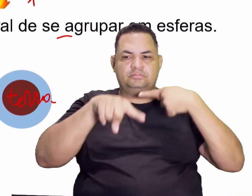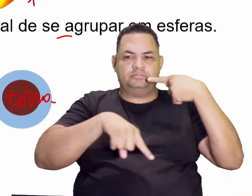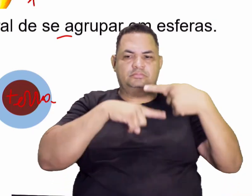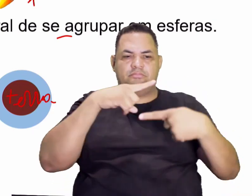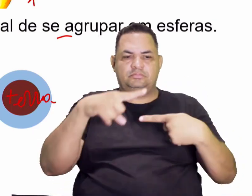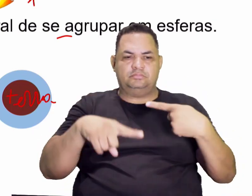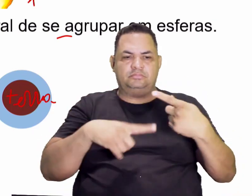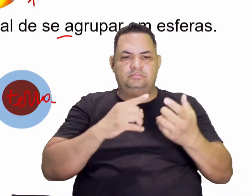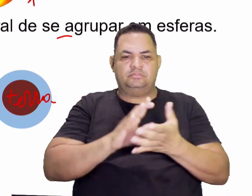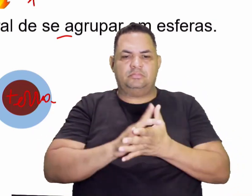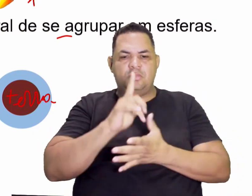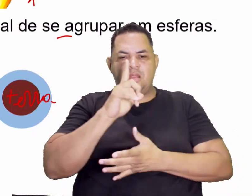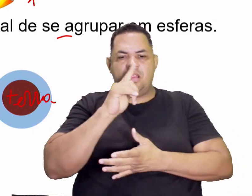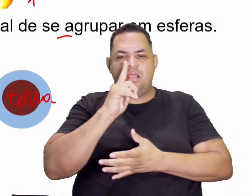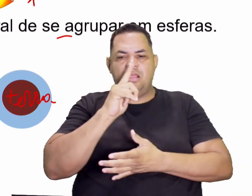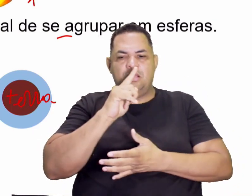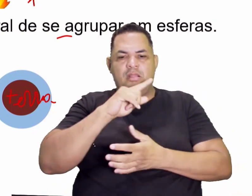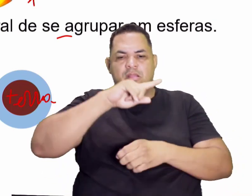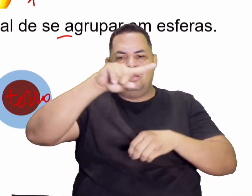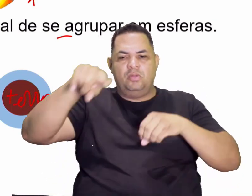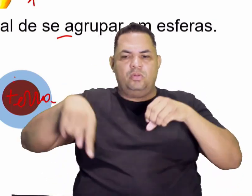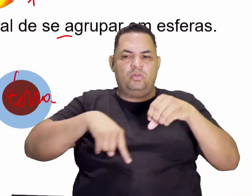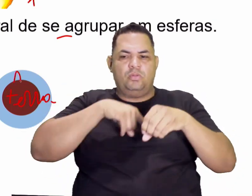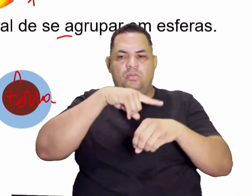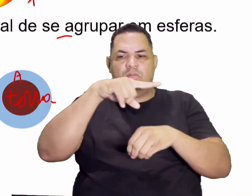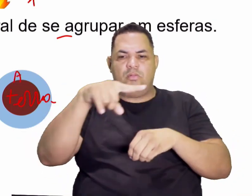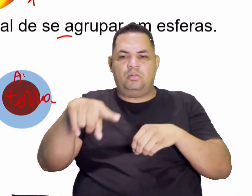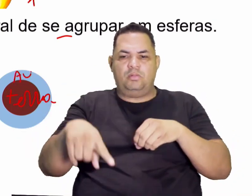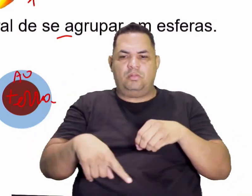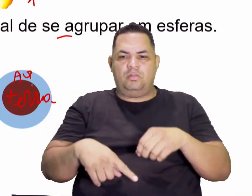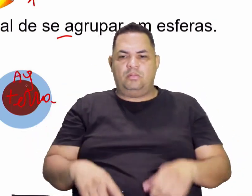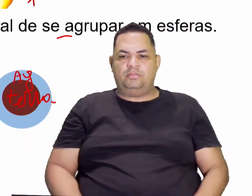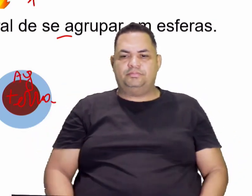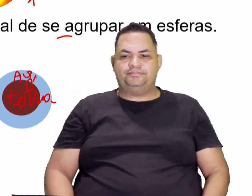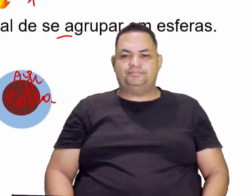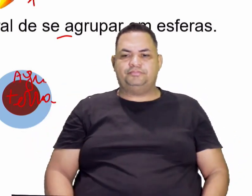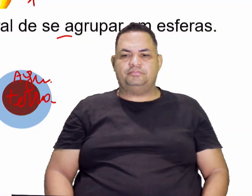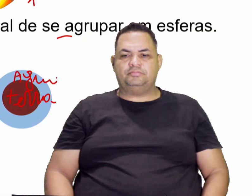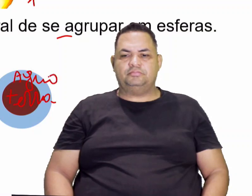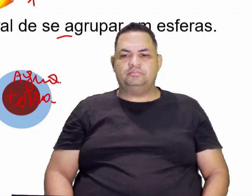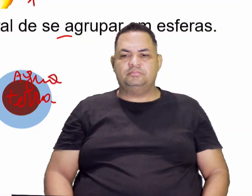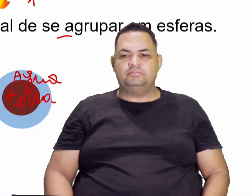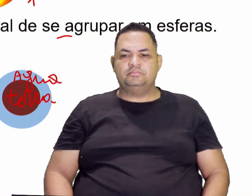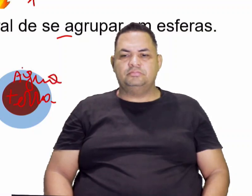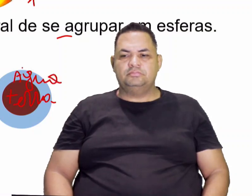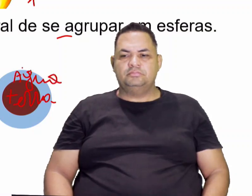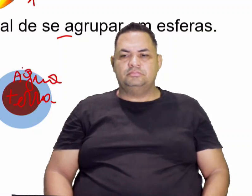Depois a esfera da água, que envolveria. Vamos colocar aqui água.